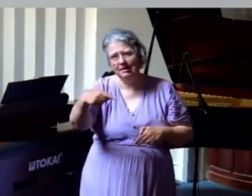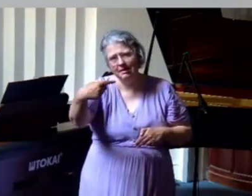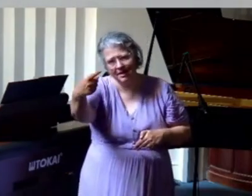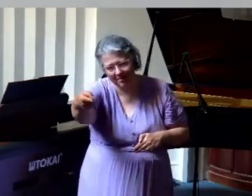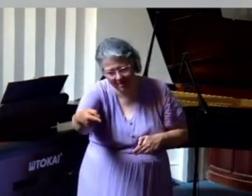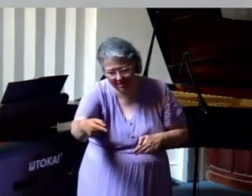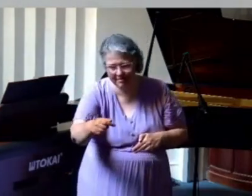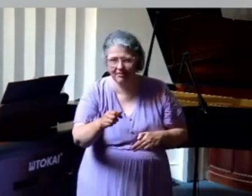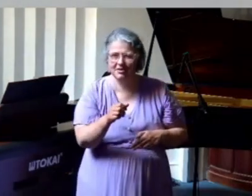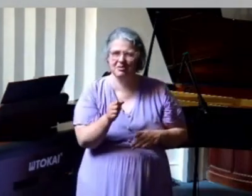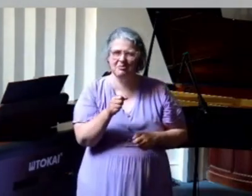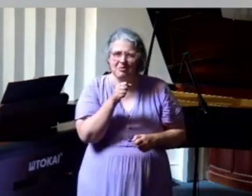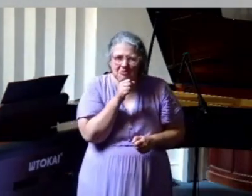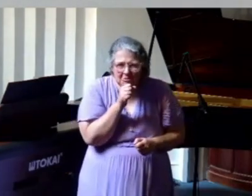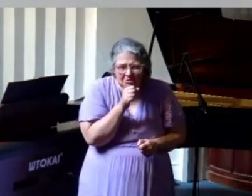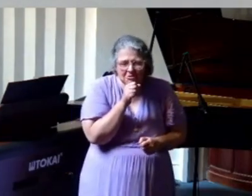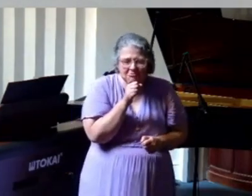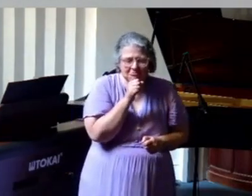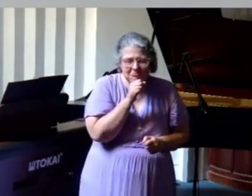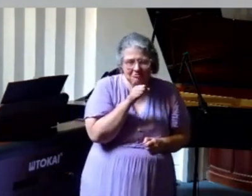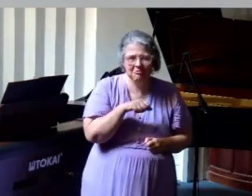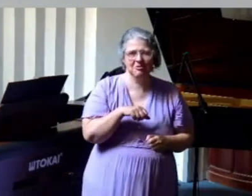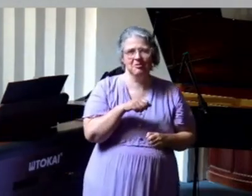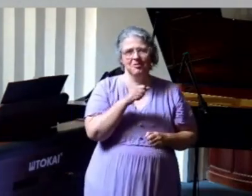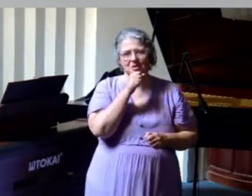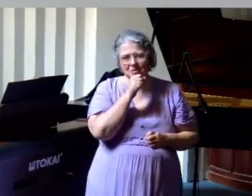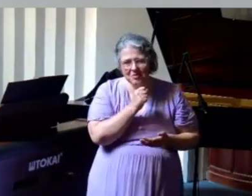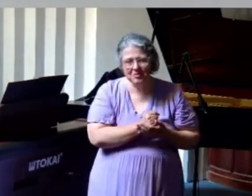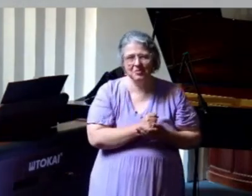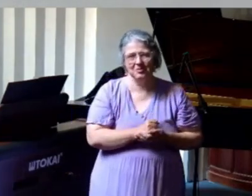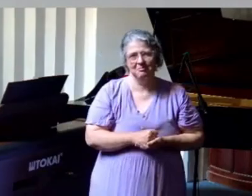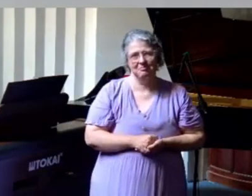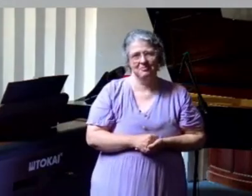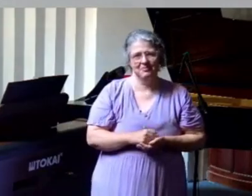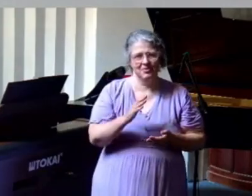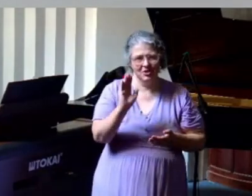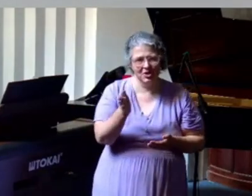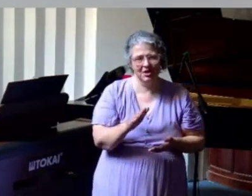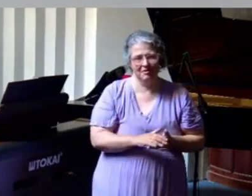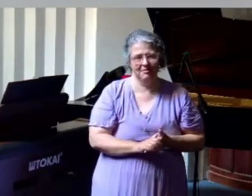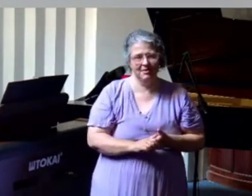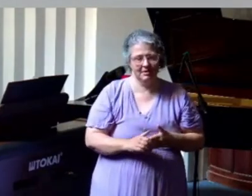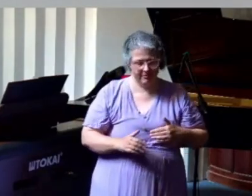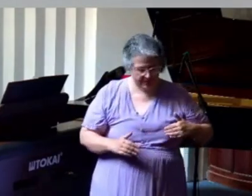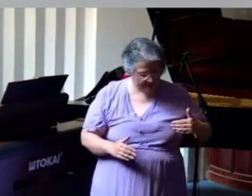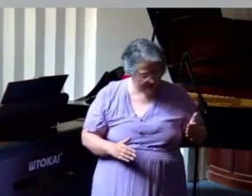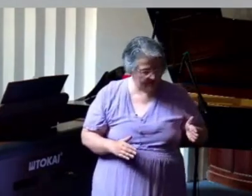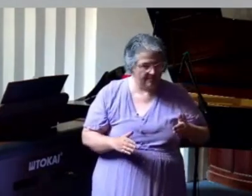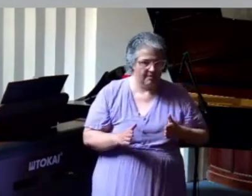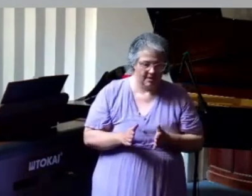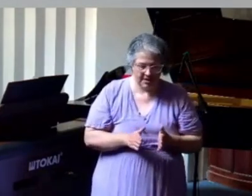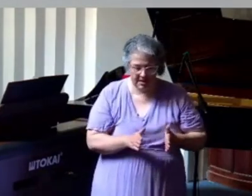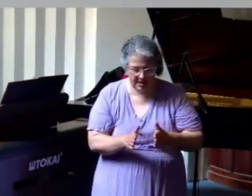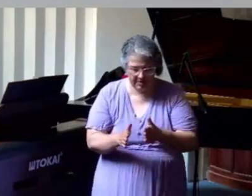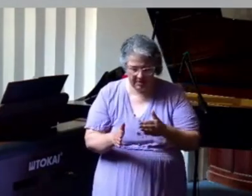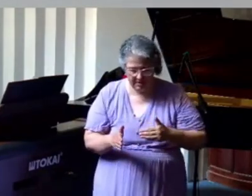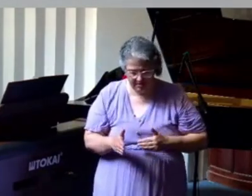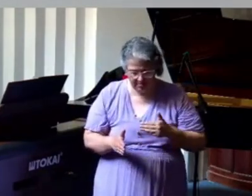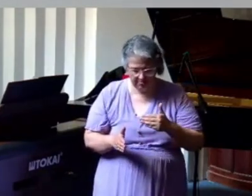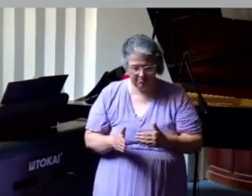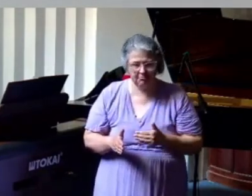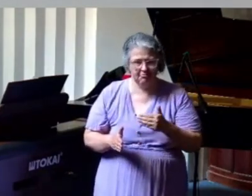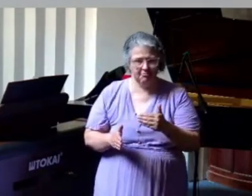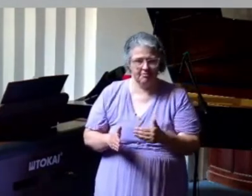Mas vocês no caminho. Vocês começam agora essa caminhada. Vocês permanecerão